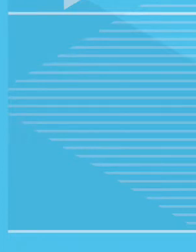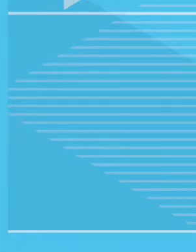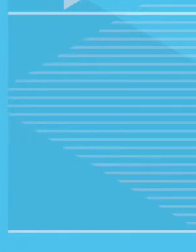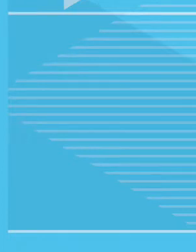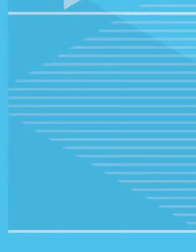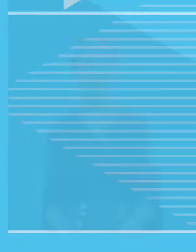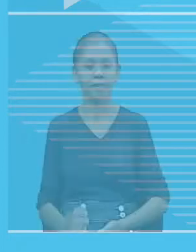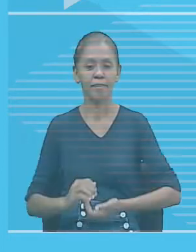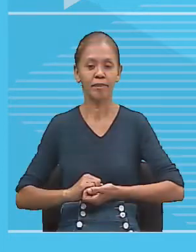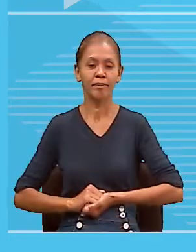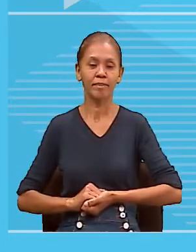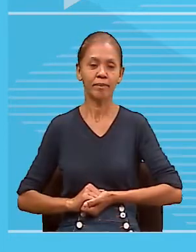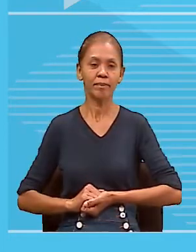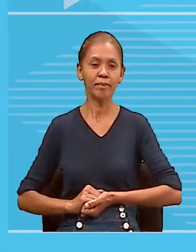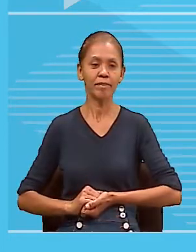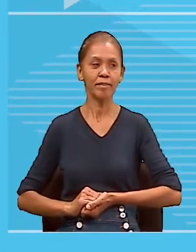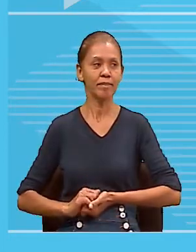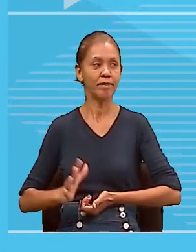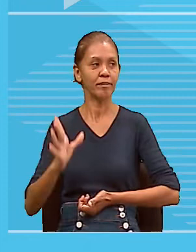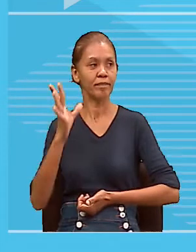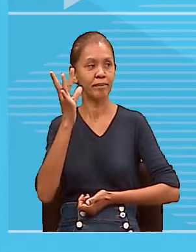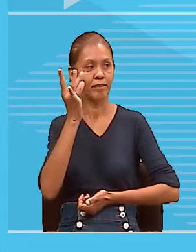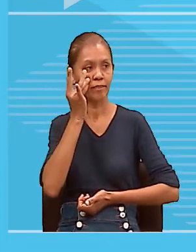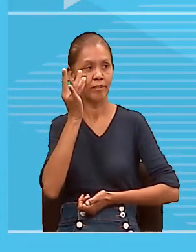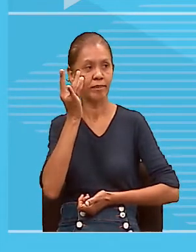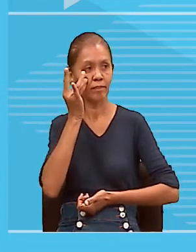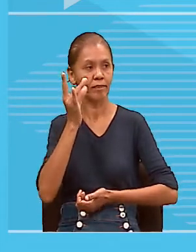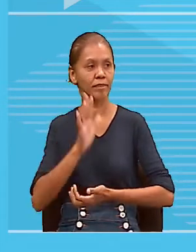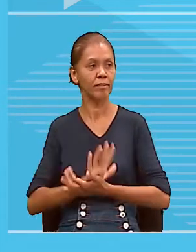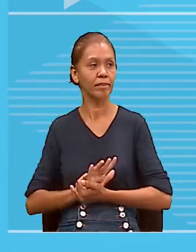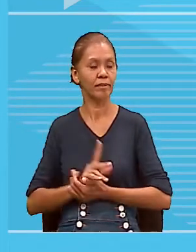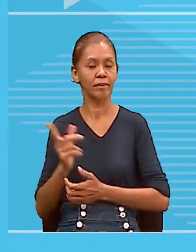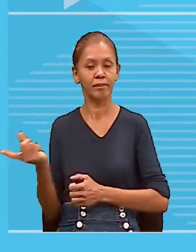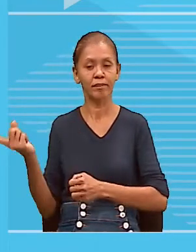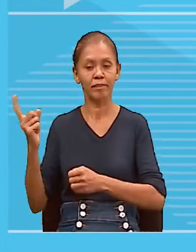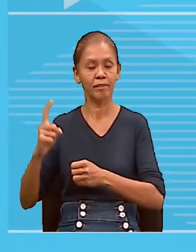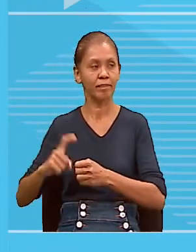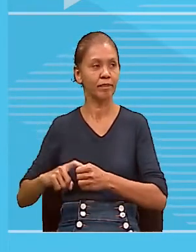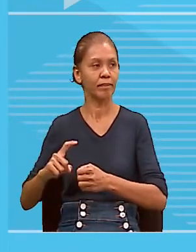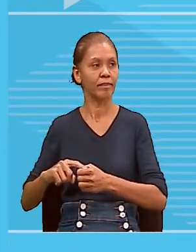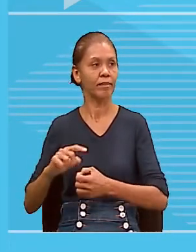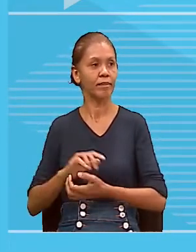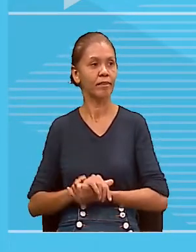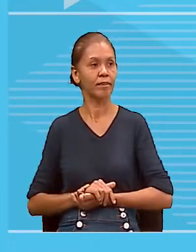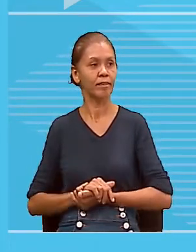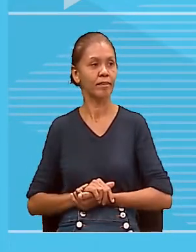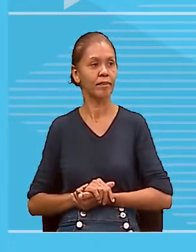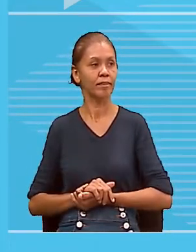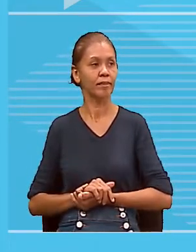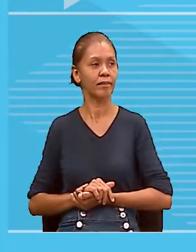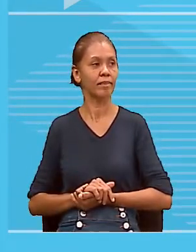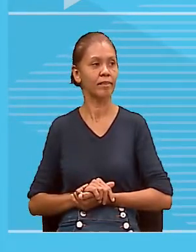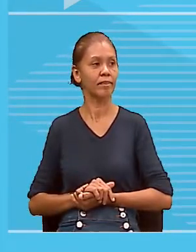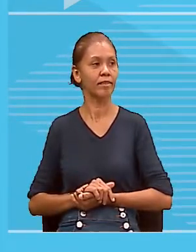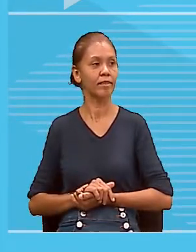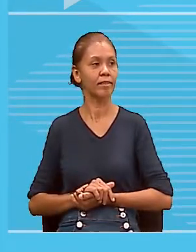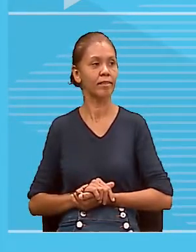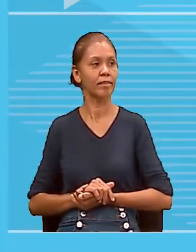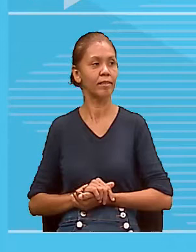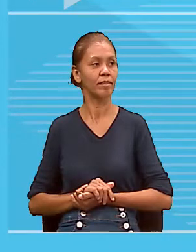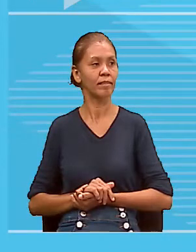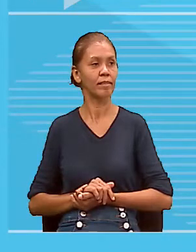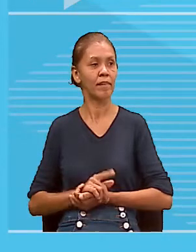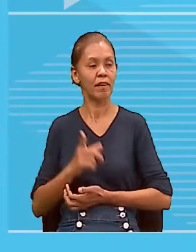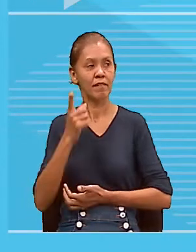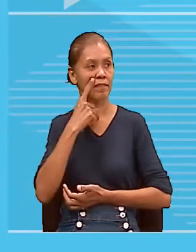aos vivos e a cores de volta de boa na lagoa vou passar olha eu Juscelino olha os planos